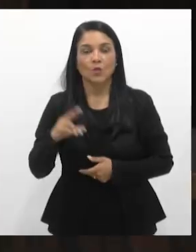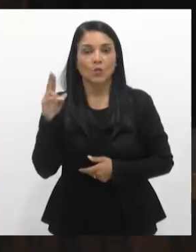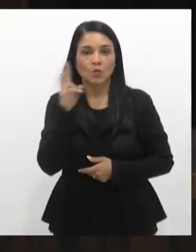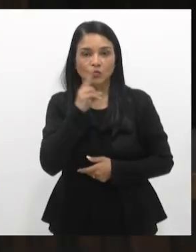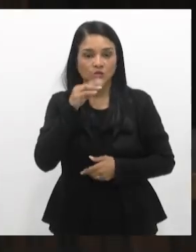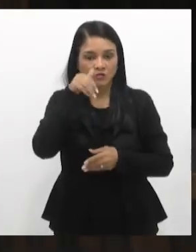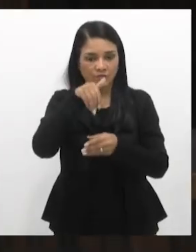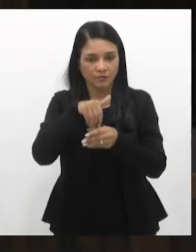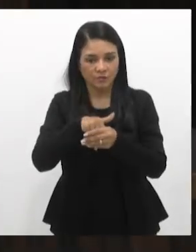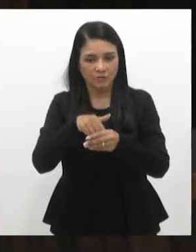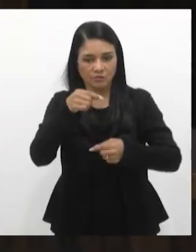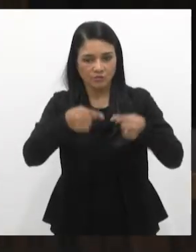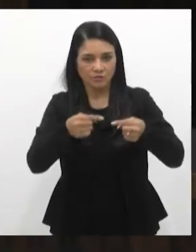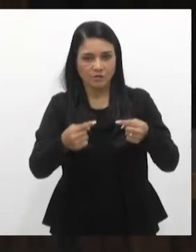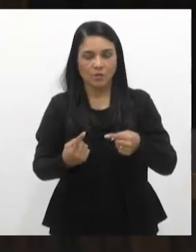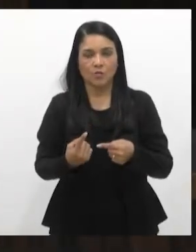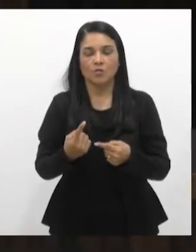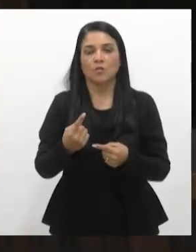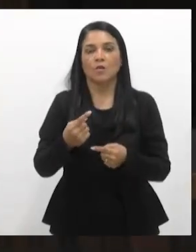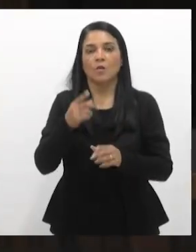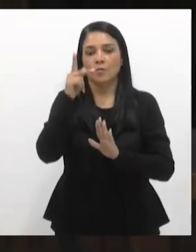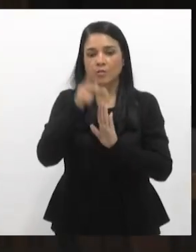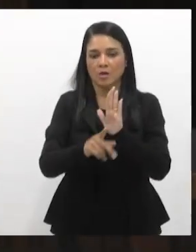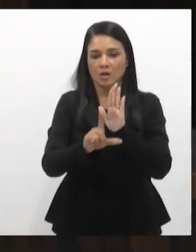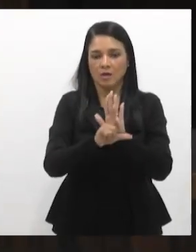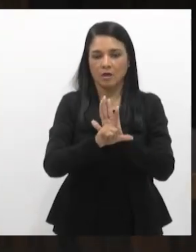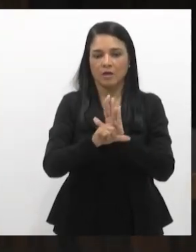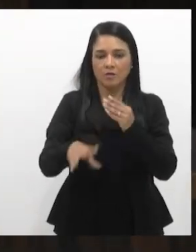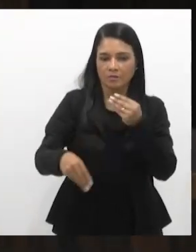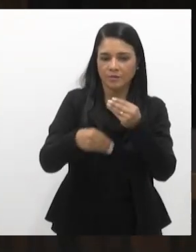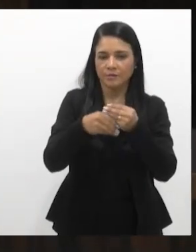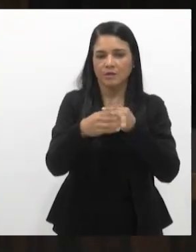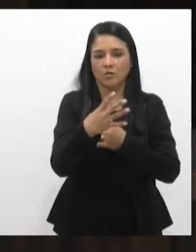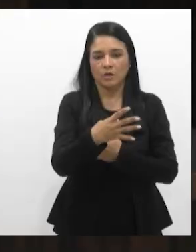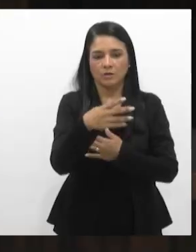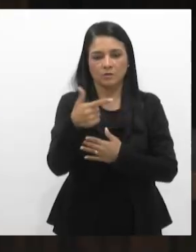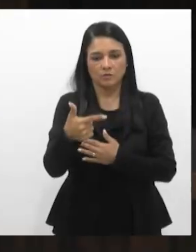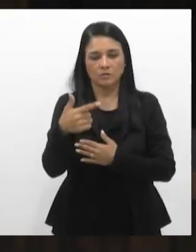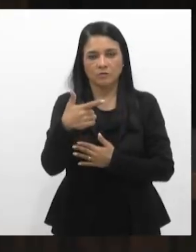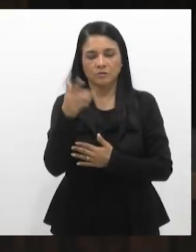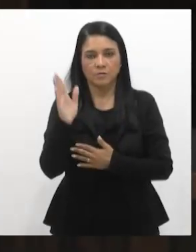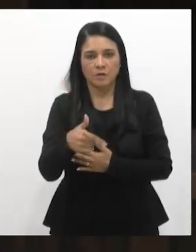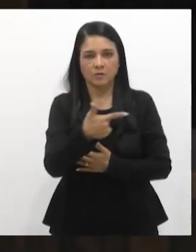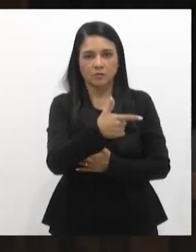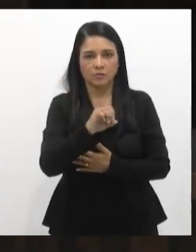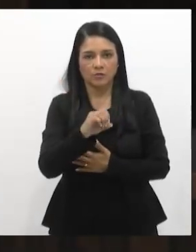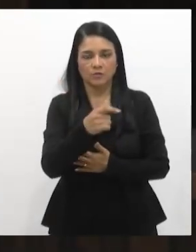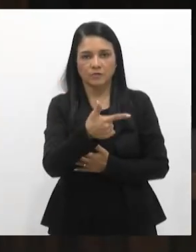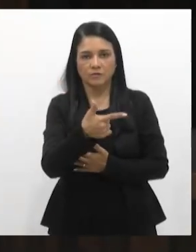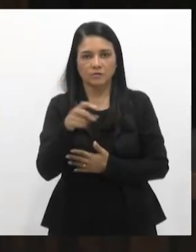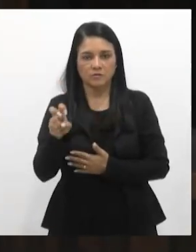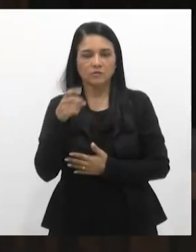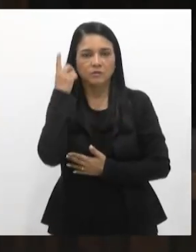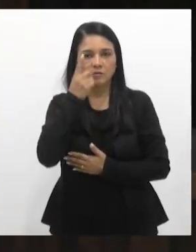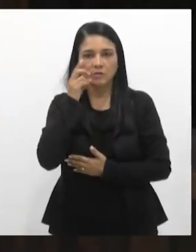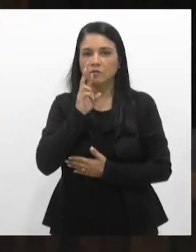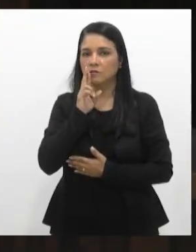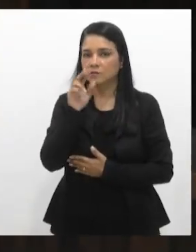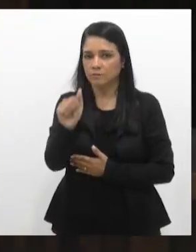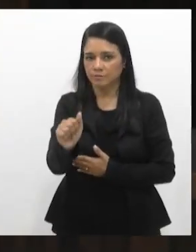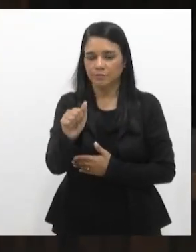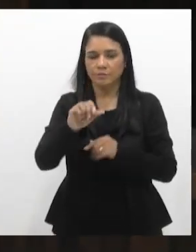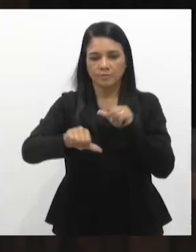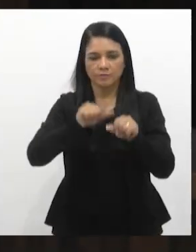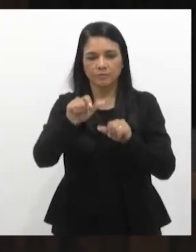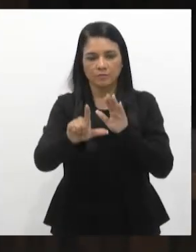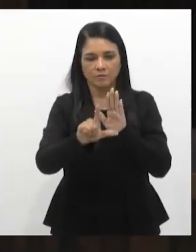urgência, em votação e discussão única. Projeto de lei complementar número 42, 2025, de autoria do deputado Rodrigo Amorim, que